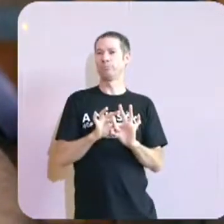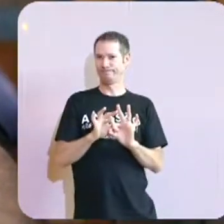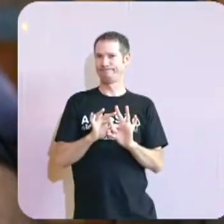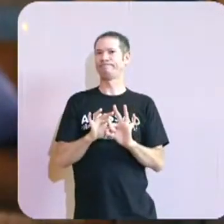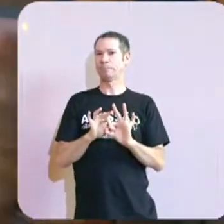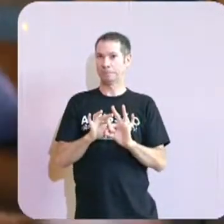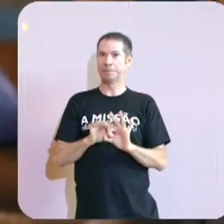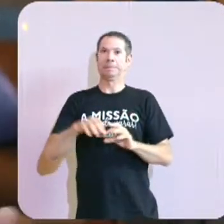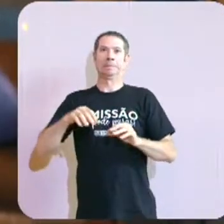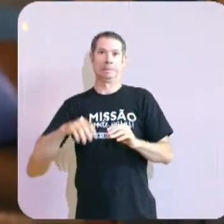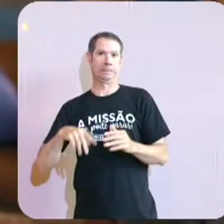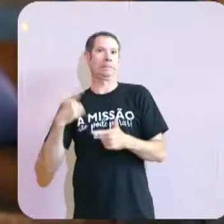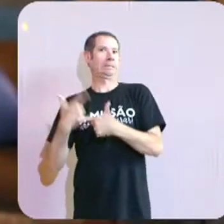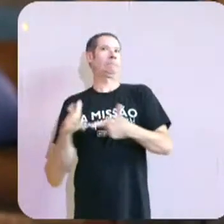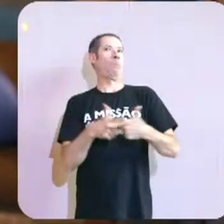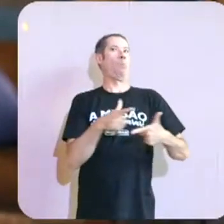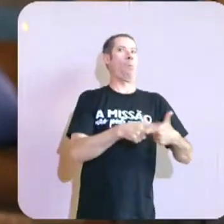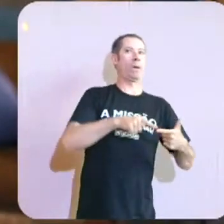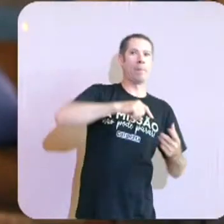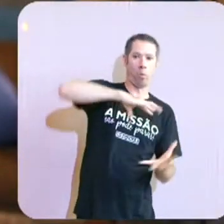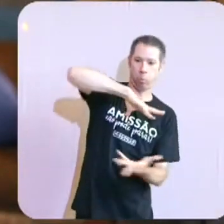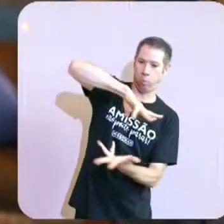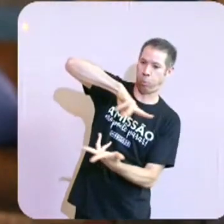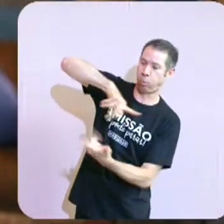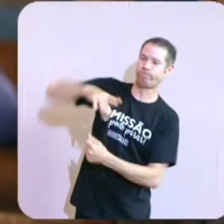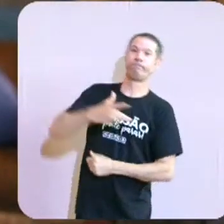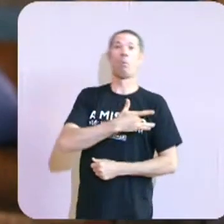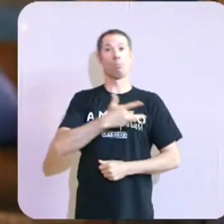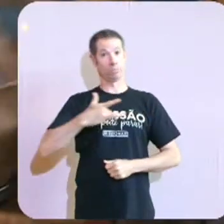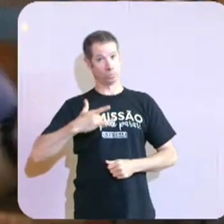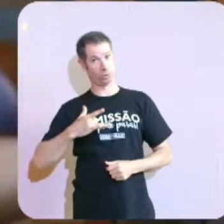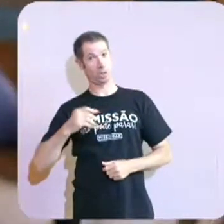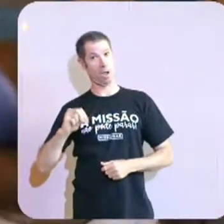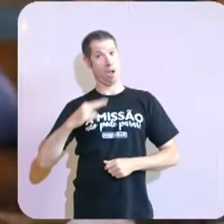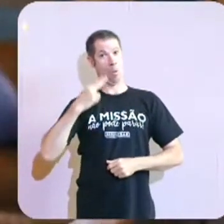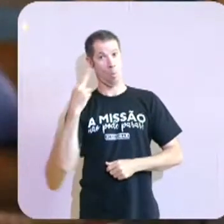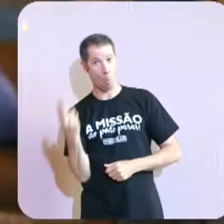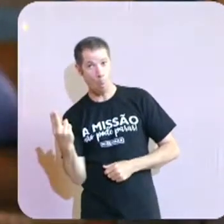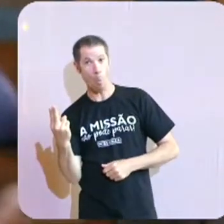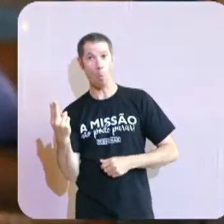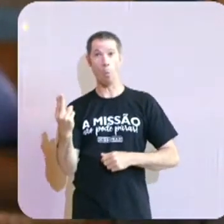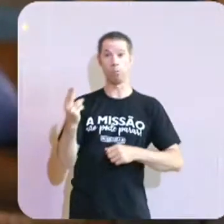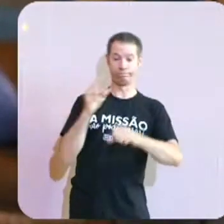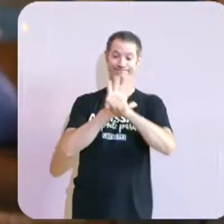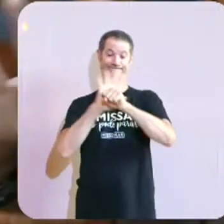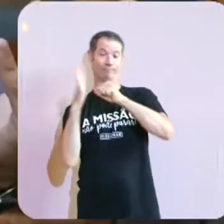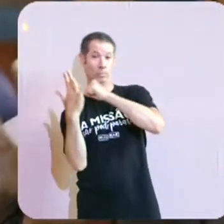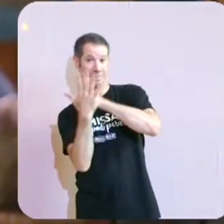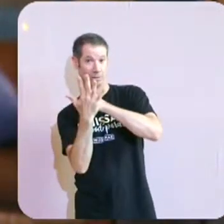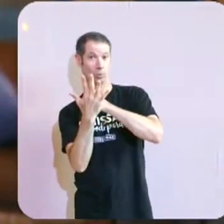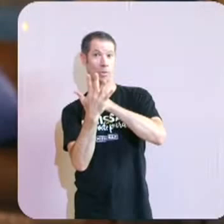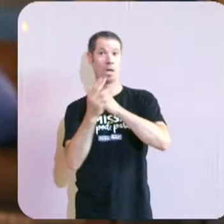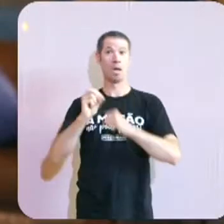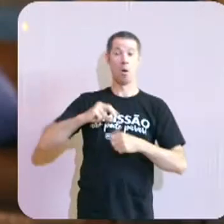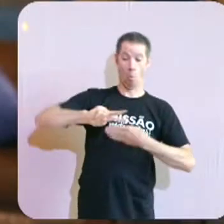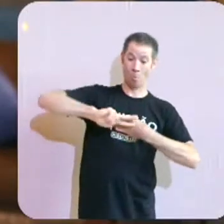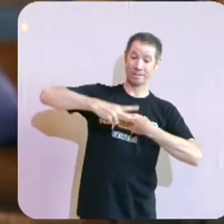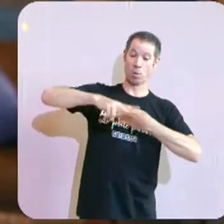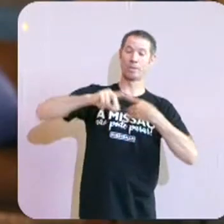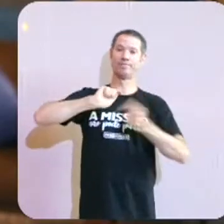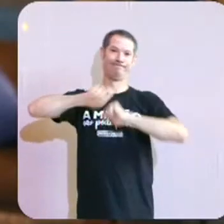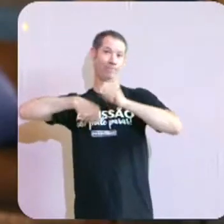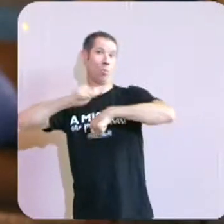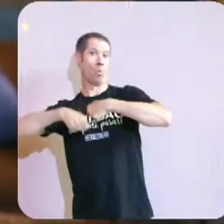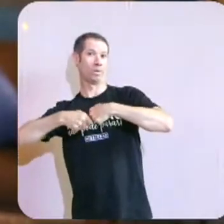uma crise global, e seja a questão da saúde, seja as restrições da quarentena ou as consequências